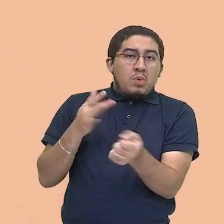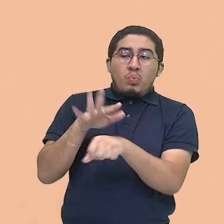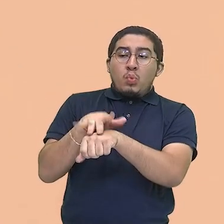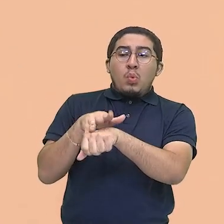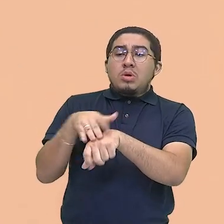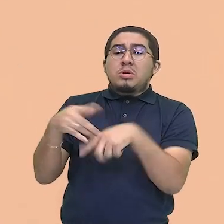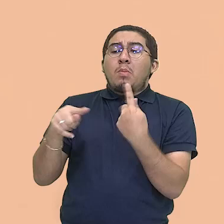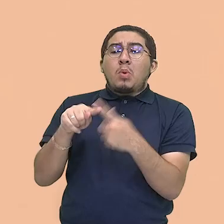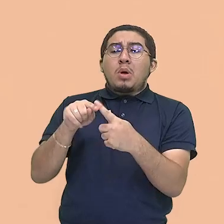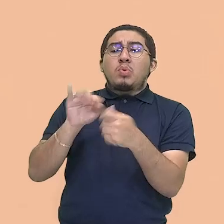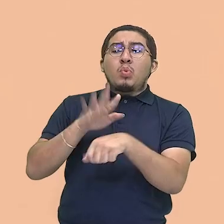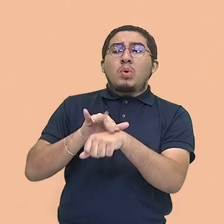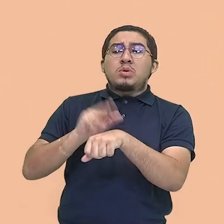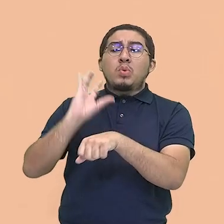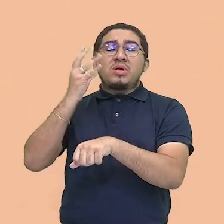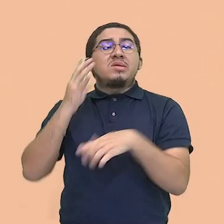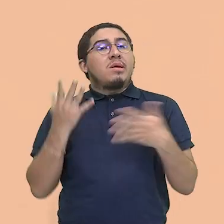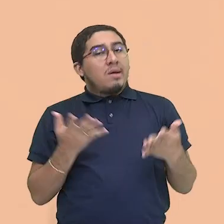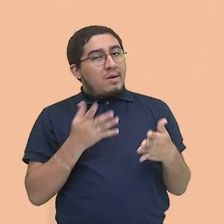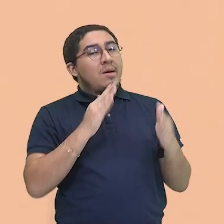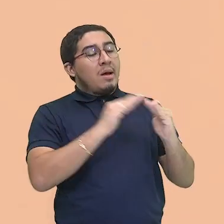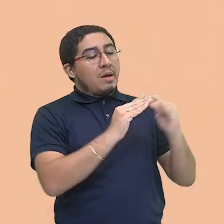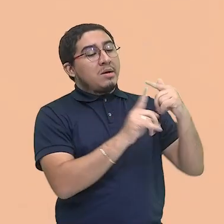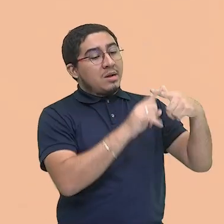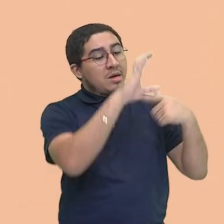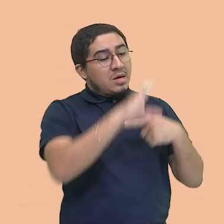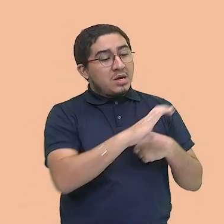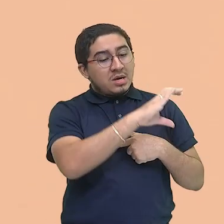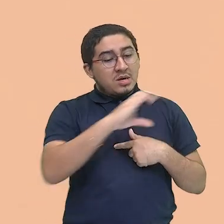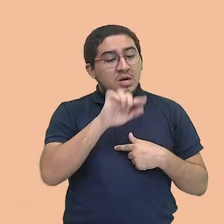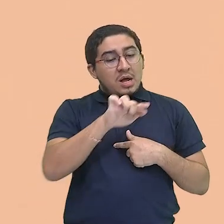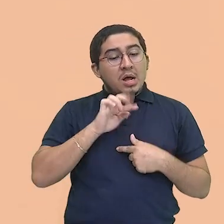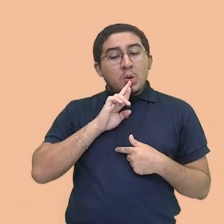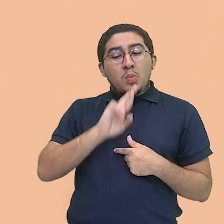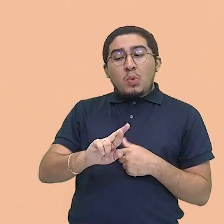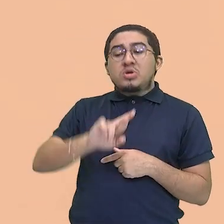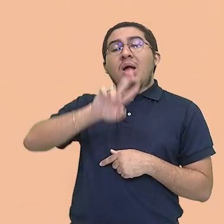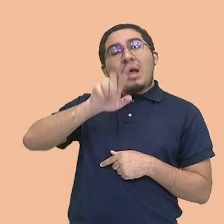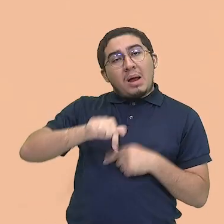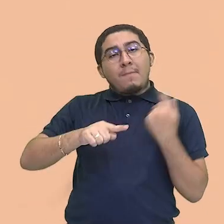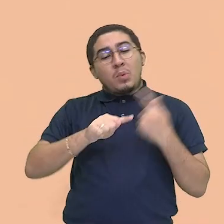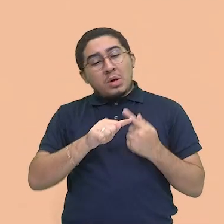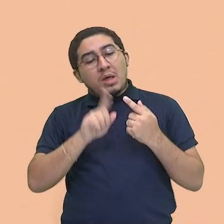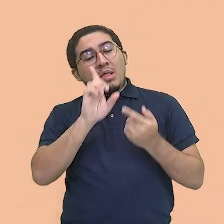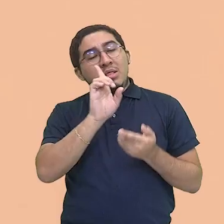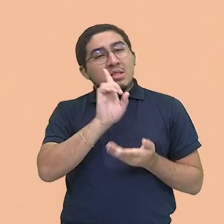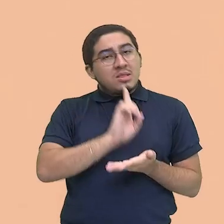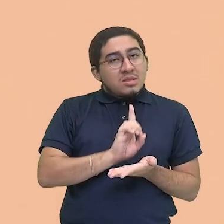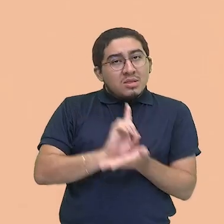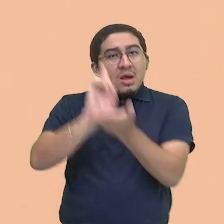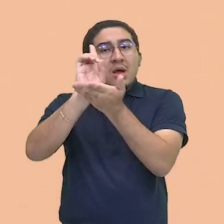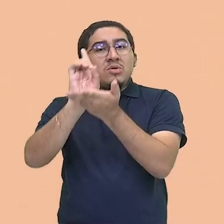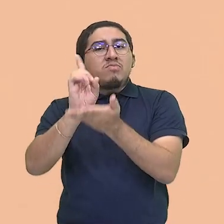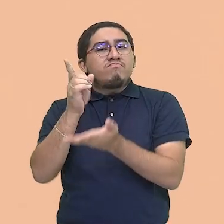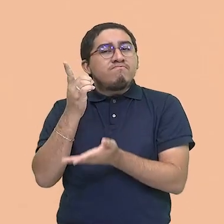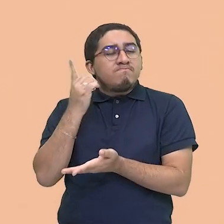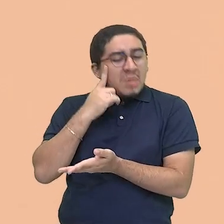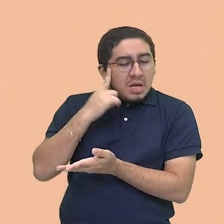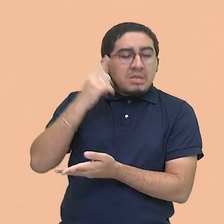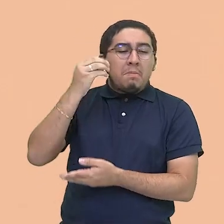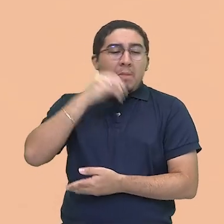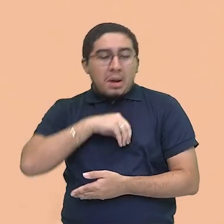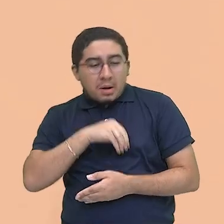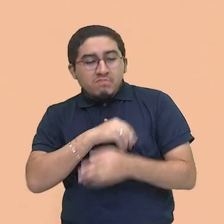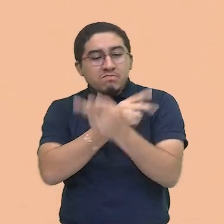que acontece isso? Não, porque é castigo de Deus, é Deus que nós não estamos vivendo de acordo com as orientações,